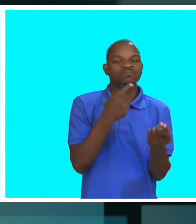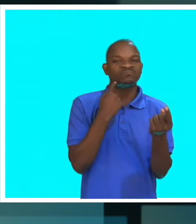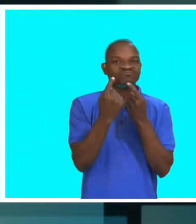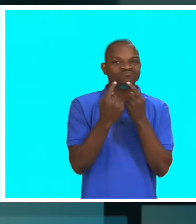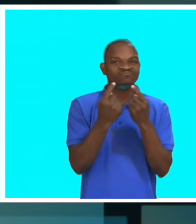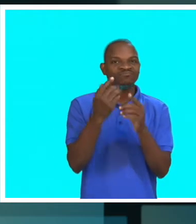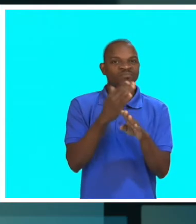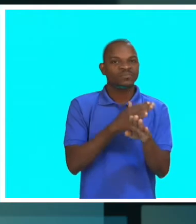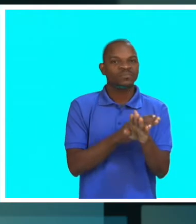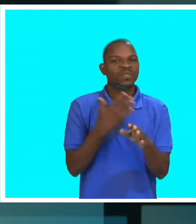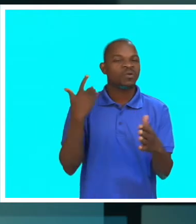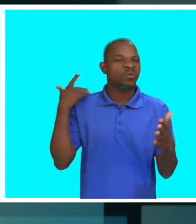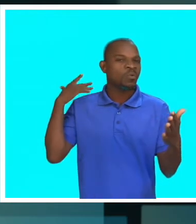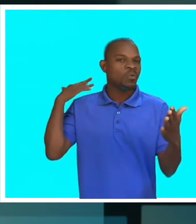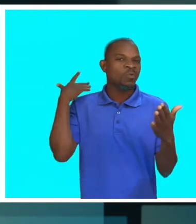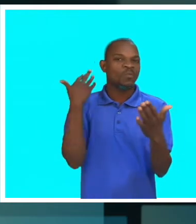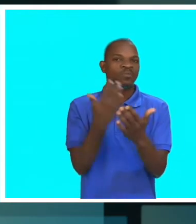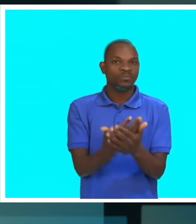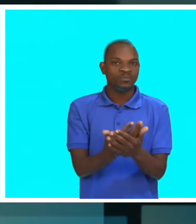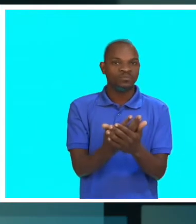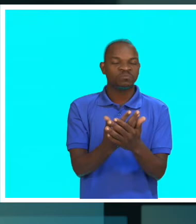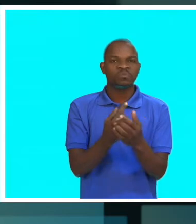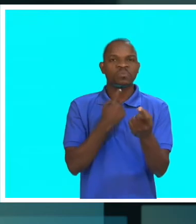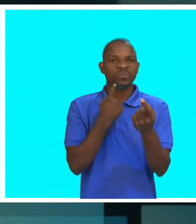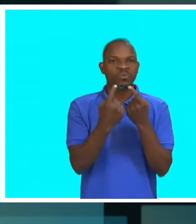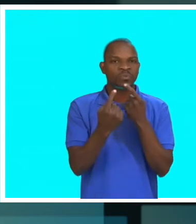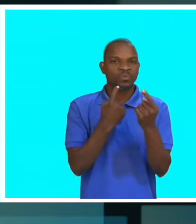discussão foi, durante muito tempo,